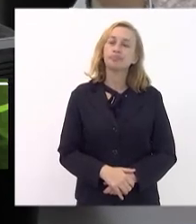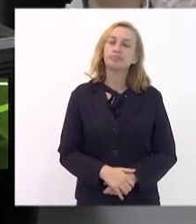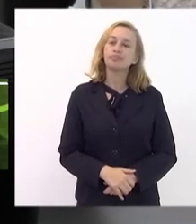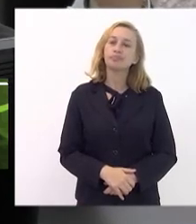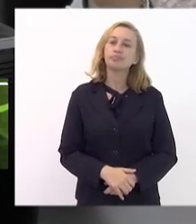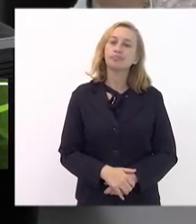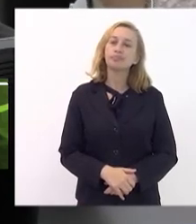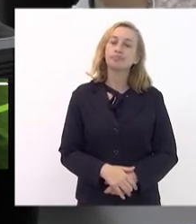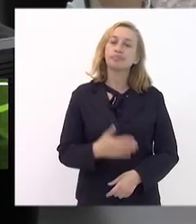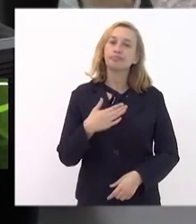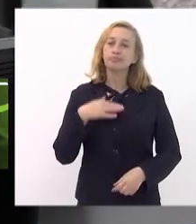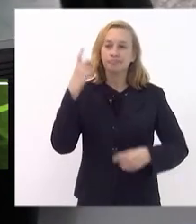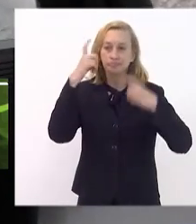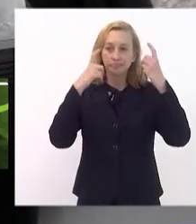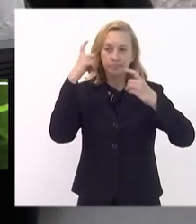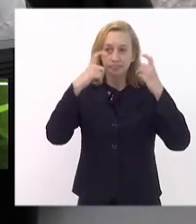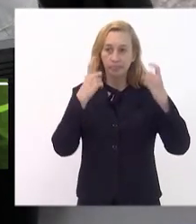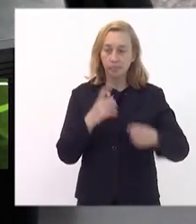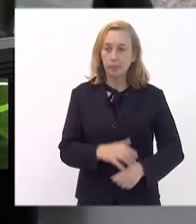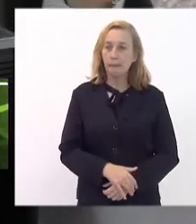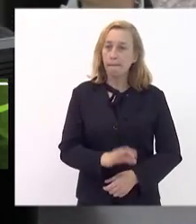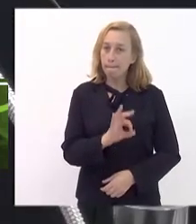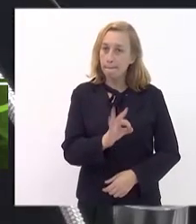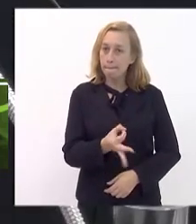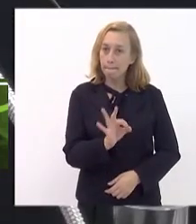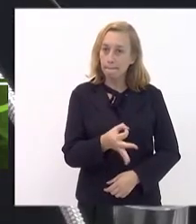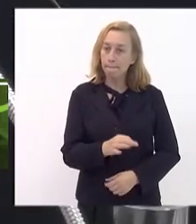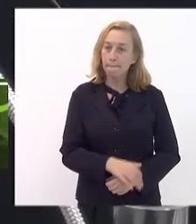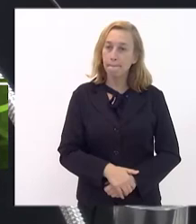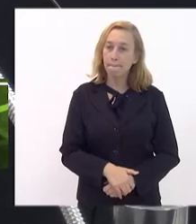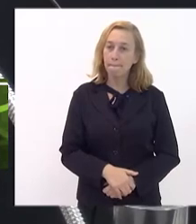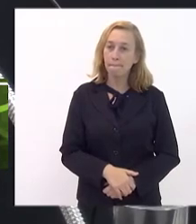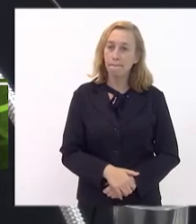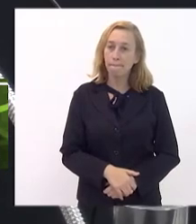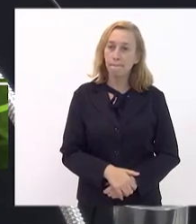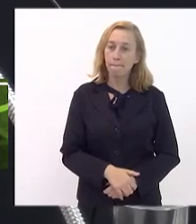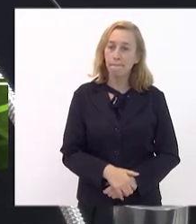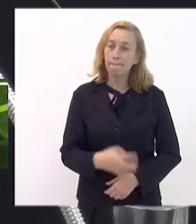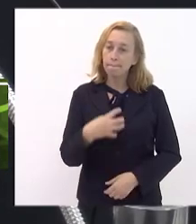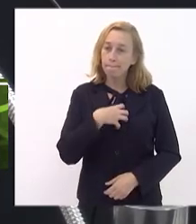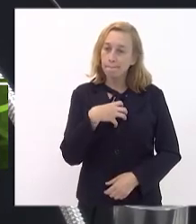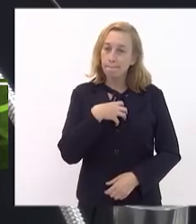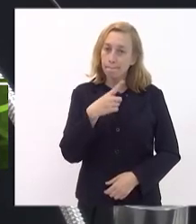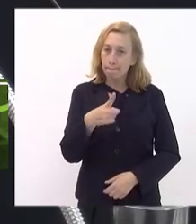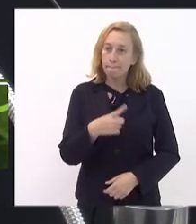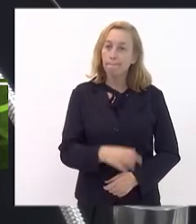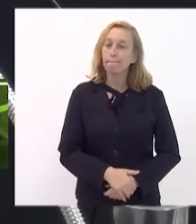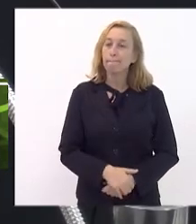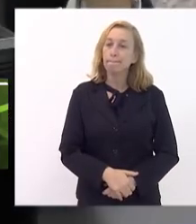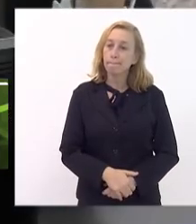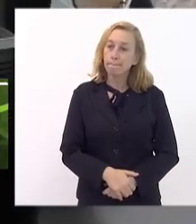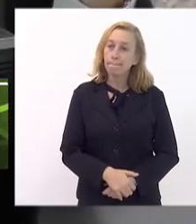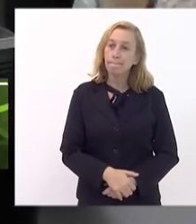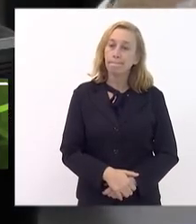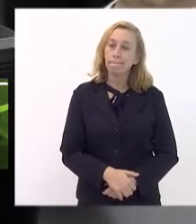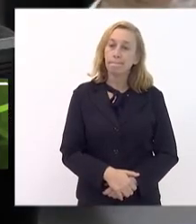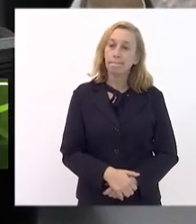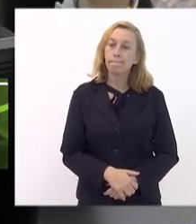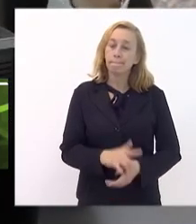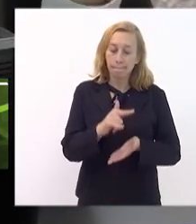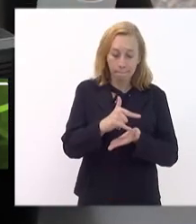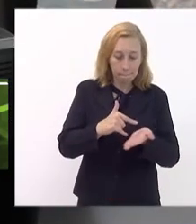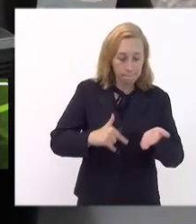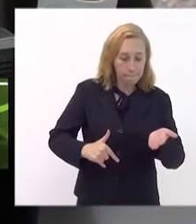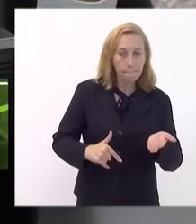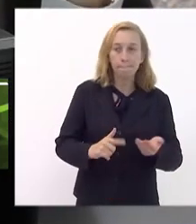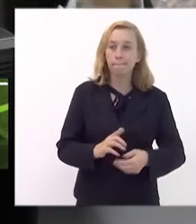Mas a minha preocupação é exatamente nesse sentido, né? De deixar documentos,